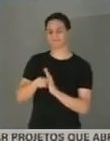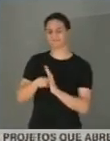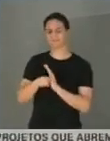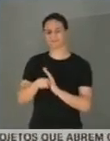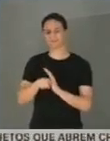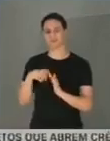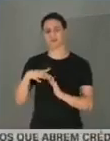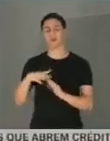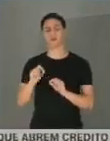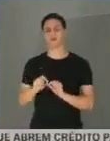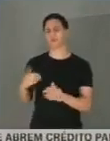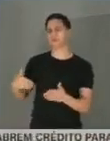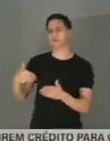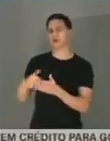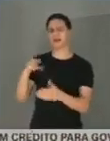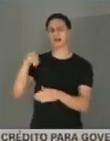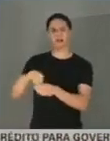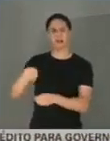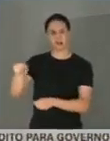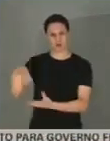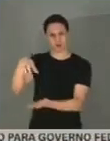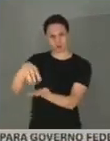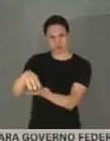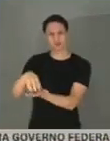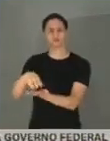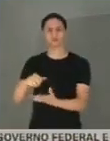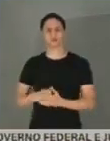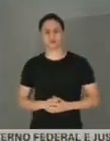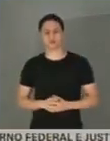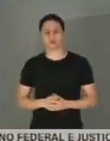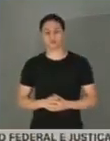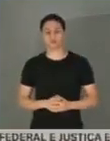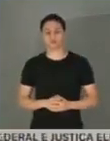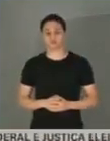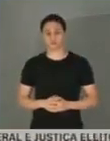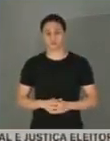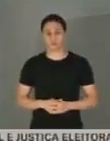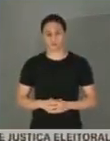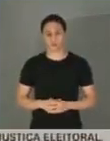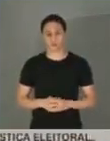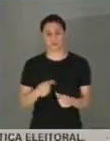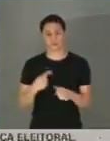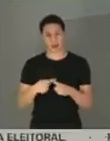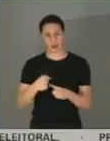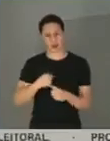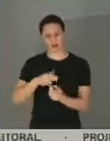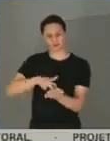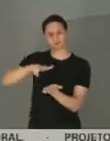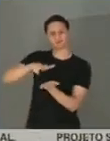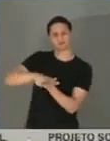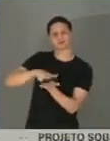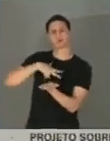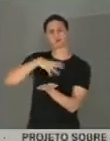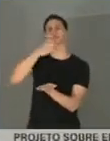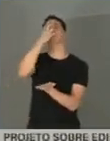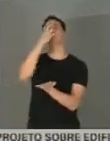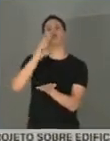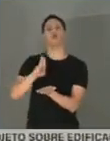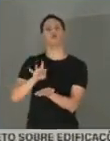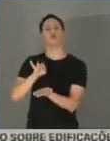fiscalização dos procedimentos internos. Porque mesmo com eu estando na UTI e não tendo iniciado os